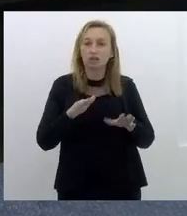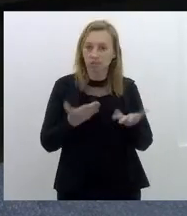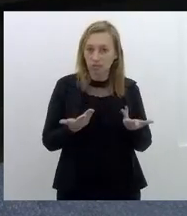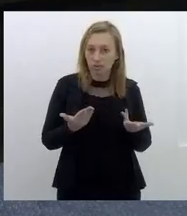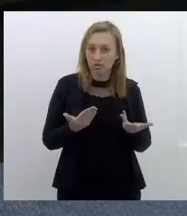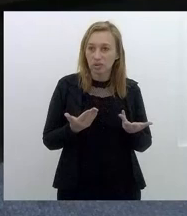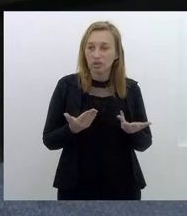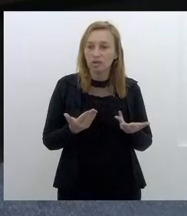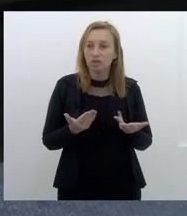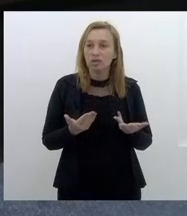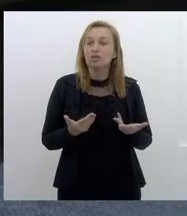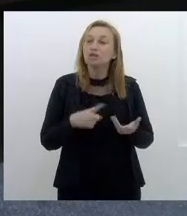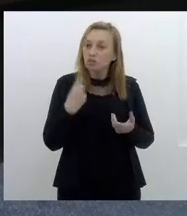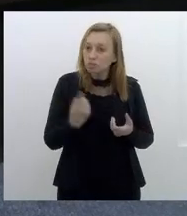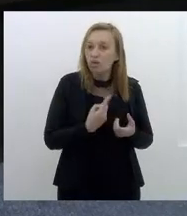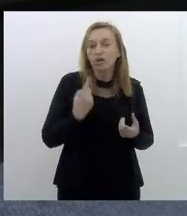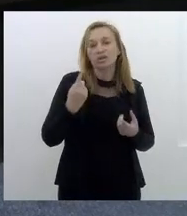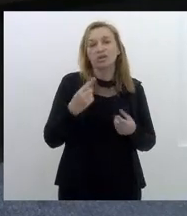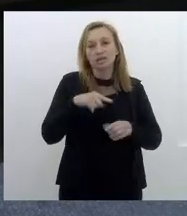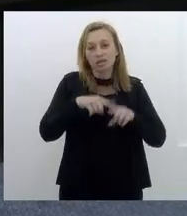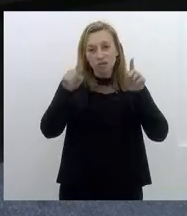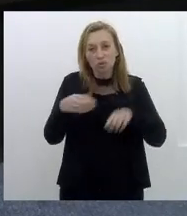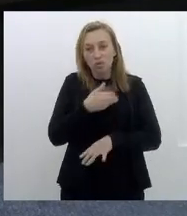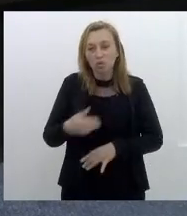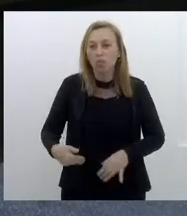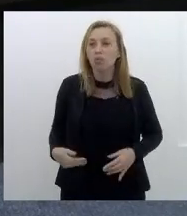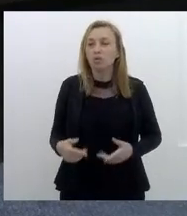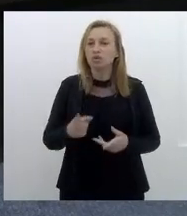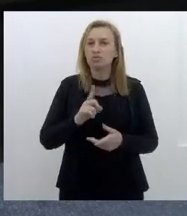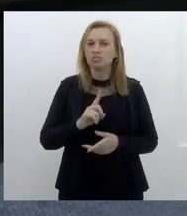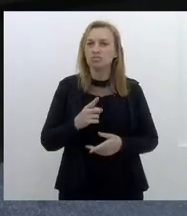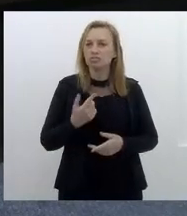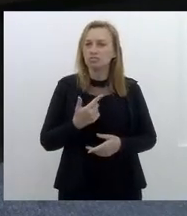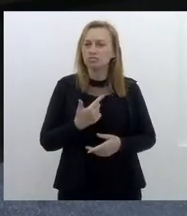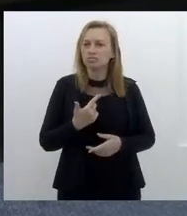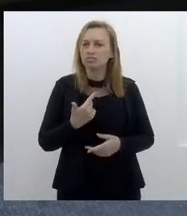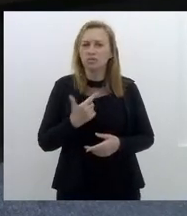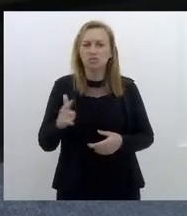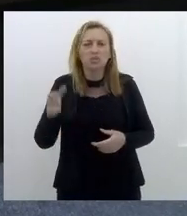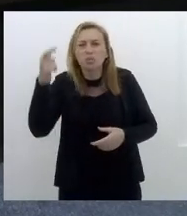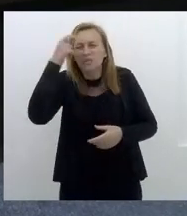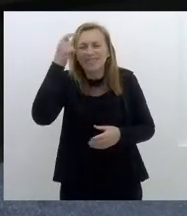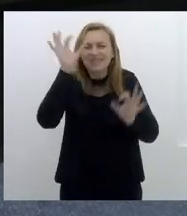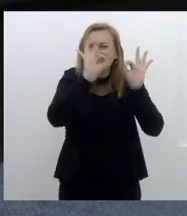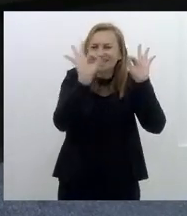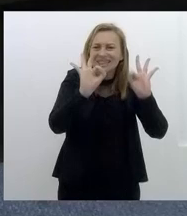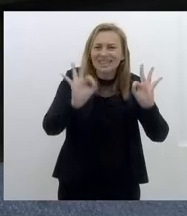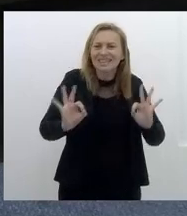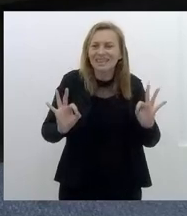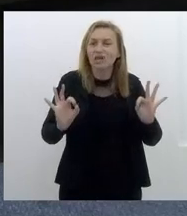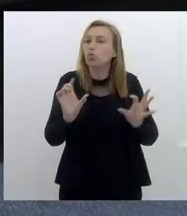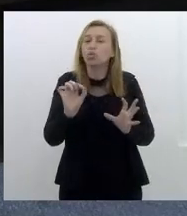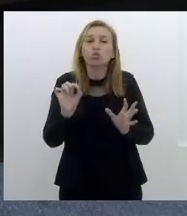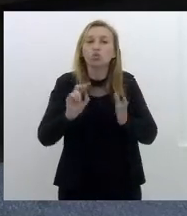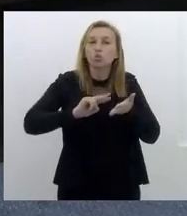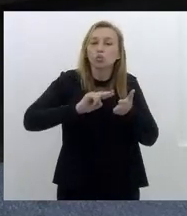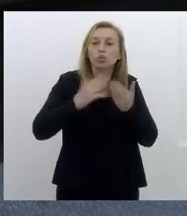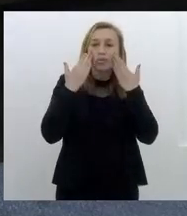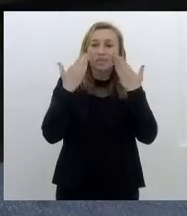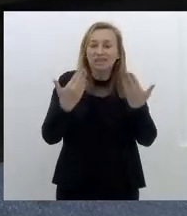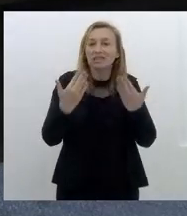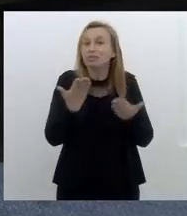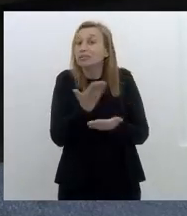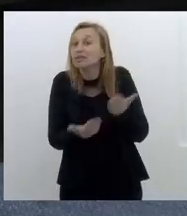atores interessados somos nós servidores públicos nós não estamos tendo ciência noção do que isso representa